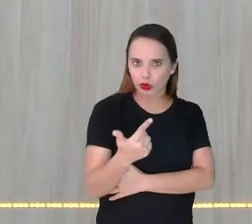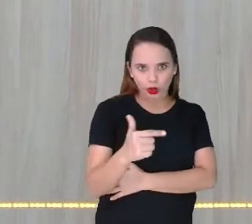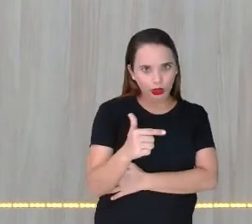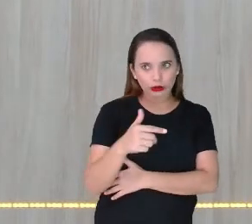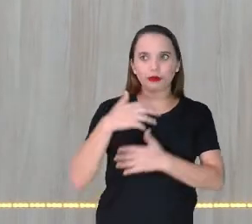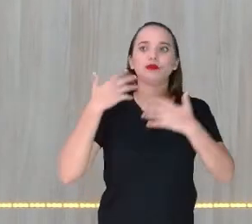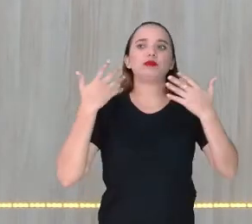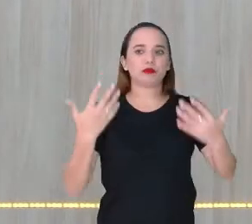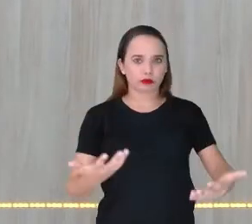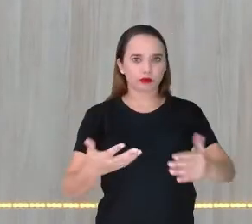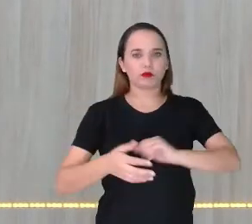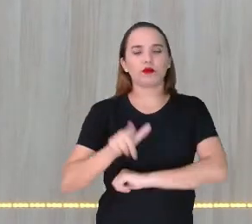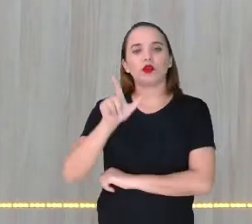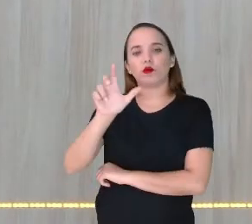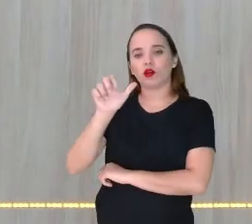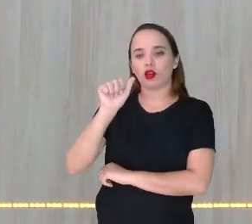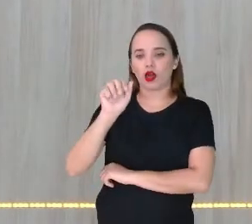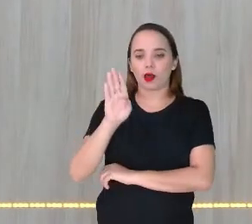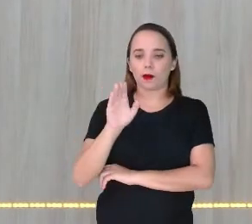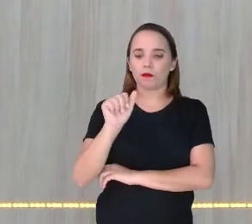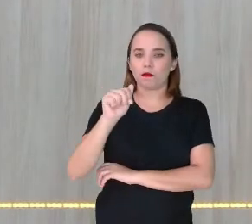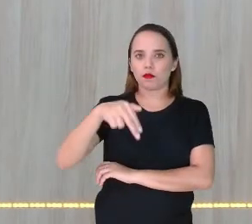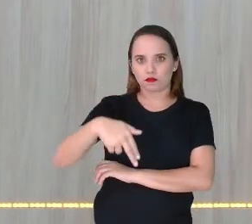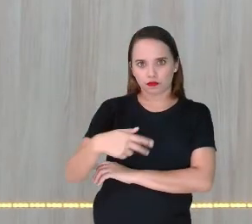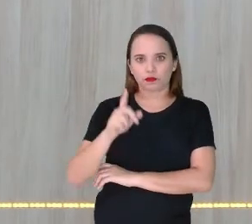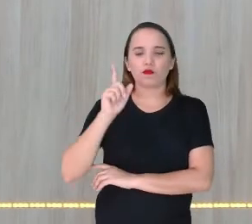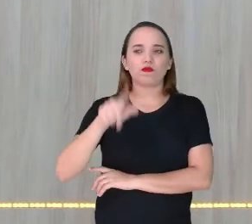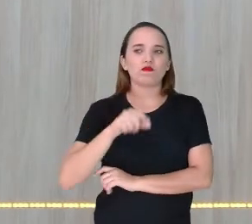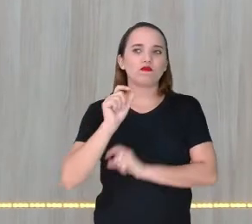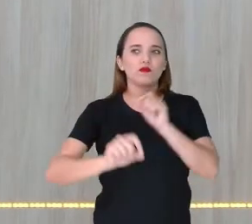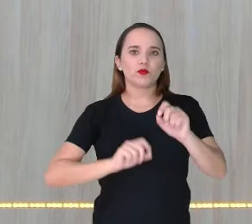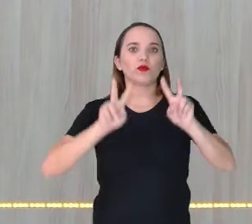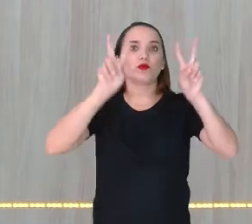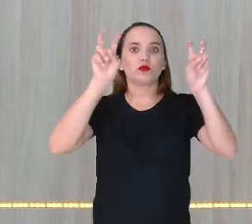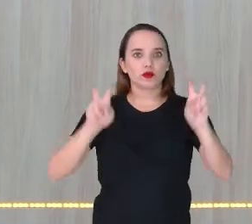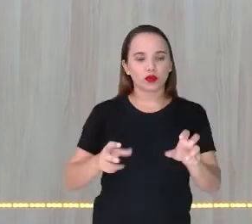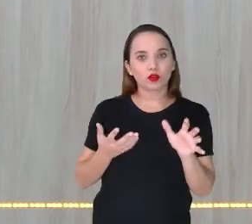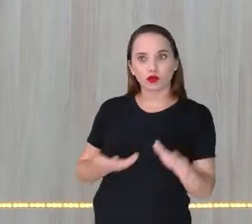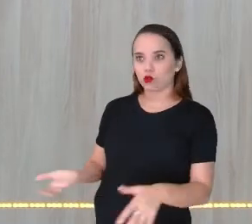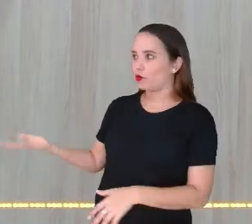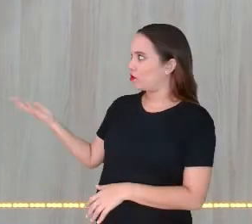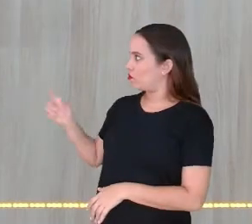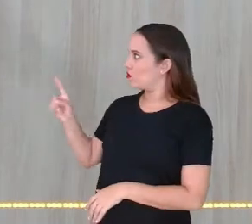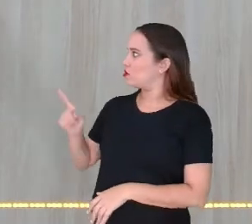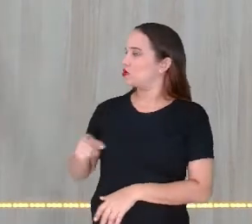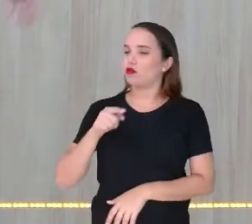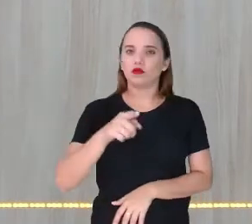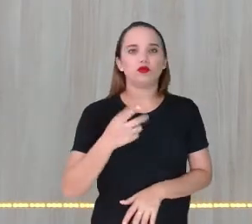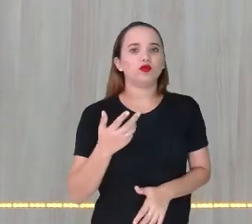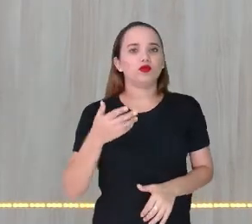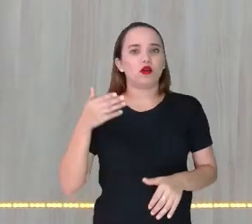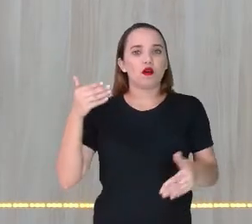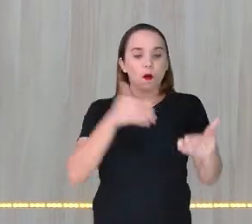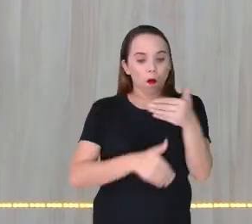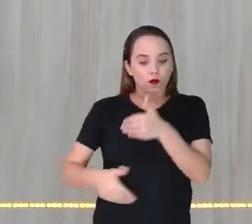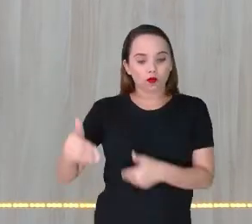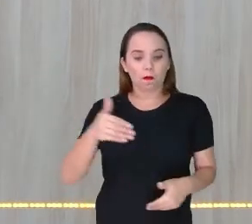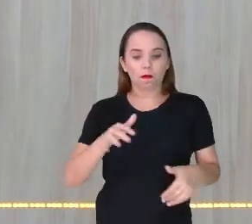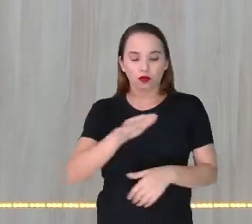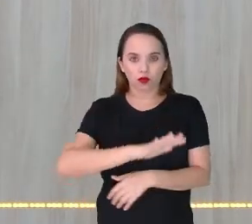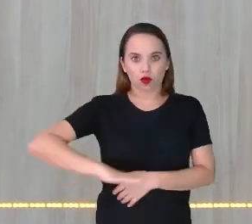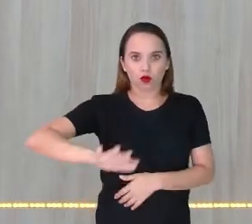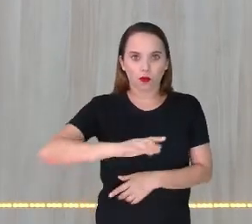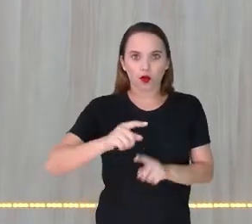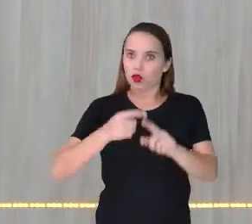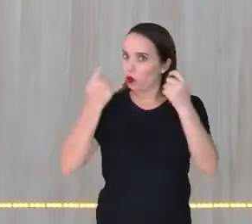Para Laban, o movimento, ele se trata de algo que você ocupa um espaço sem necessariamente precisar se